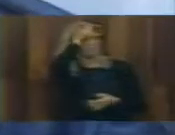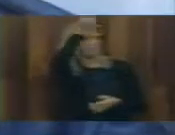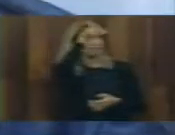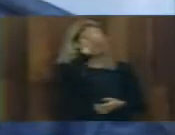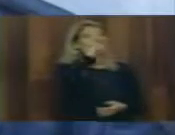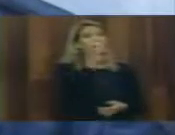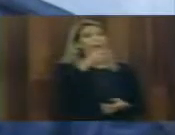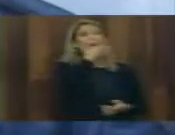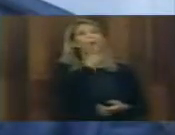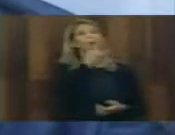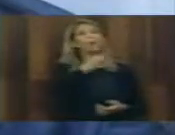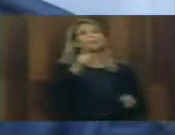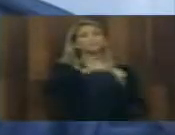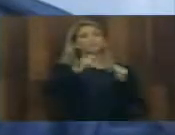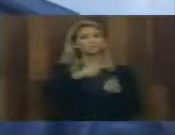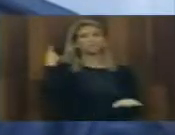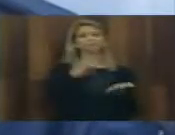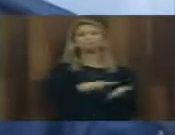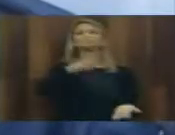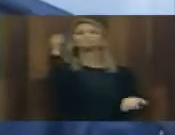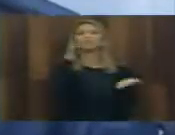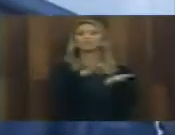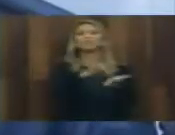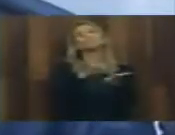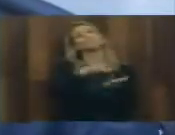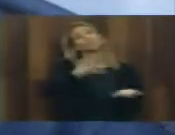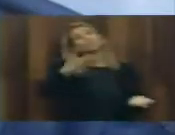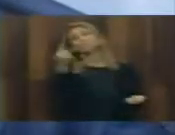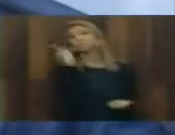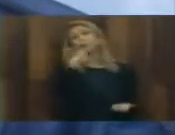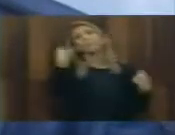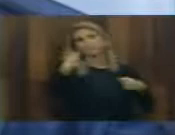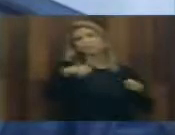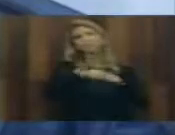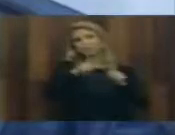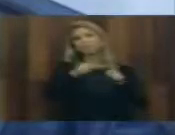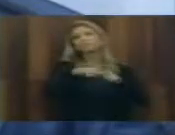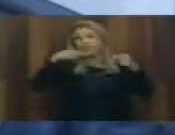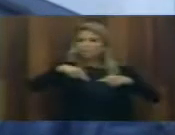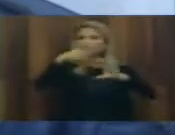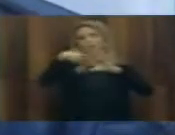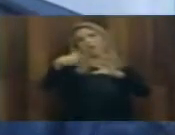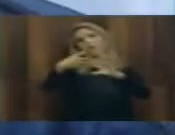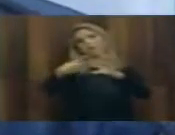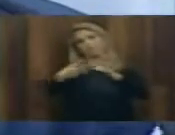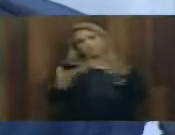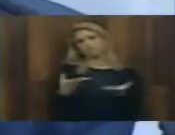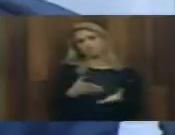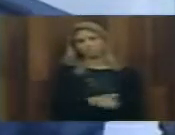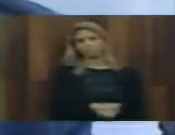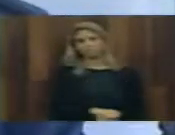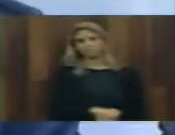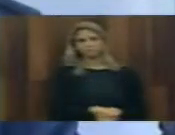homem suficiente para cumprir sua palavra, porque ele não é, nós vamos cumprir aqui na Câmara Municipal.